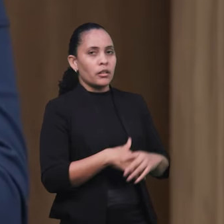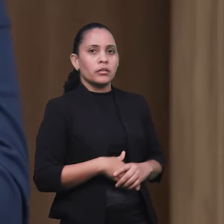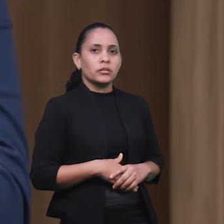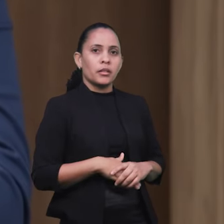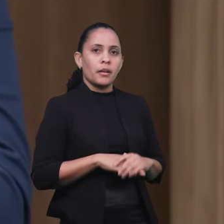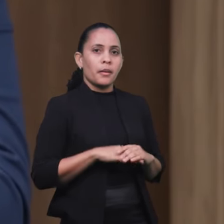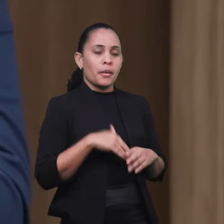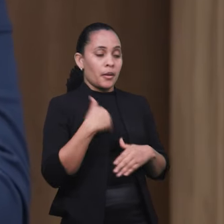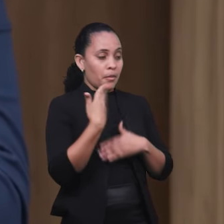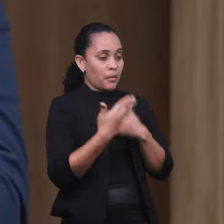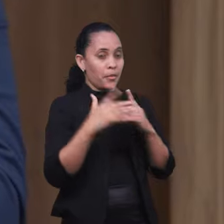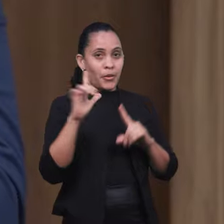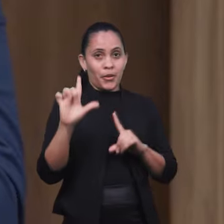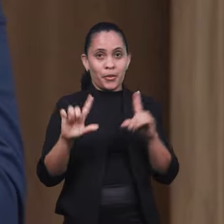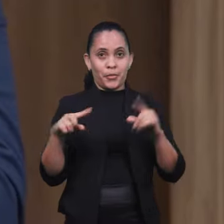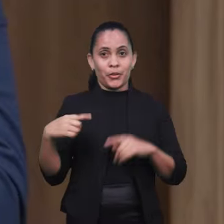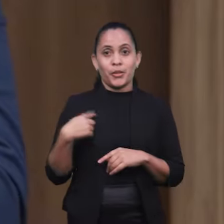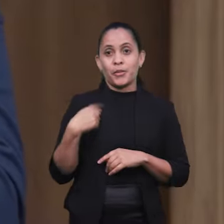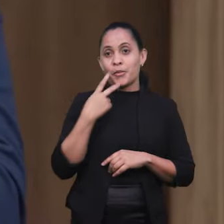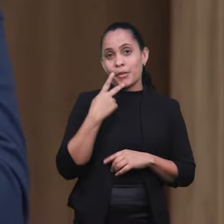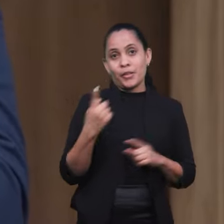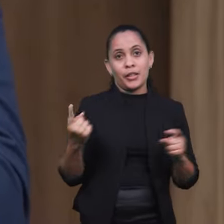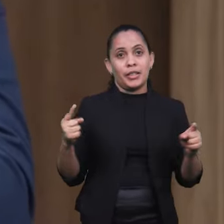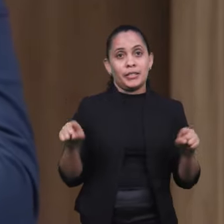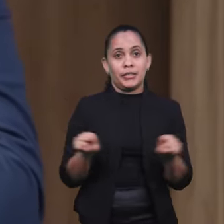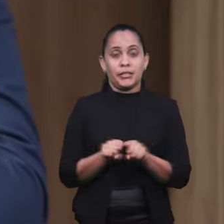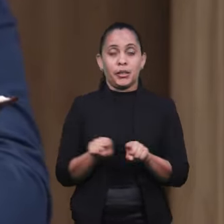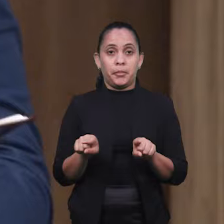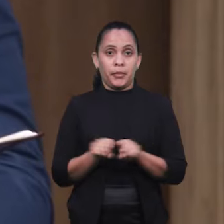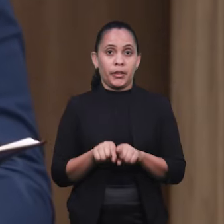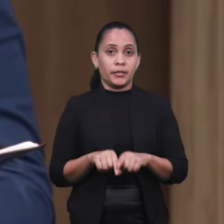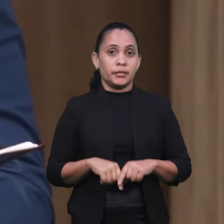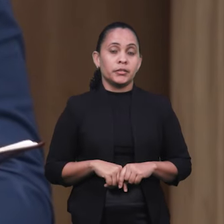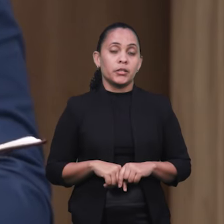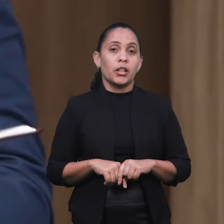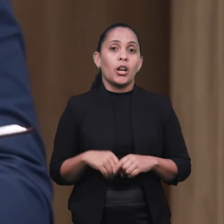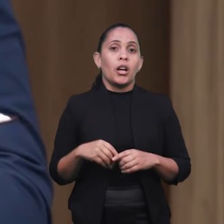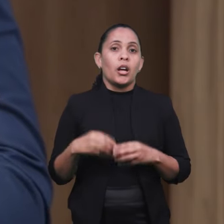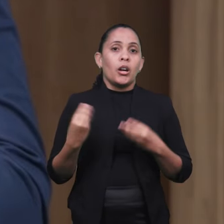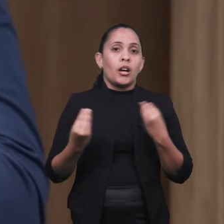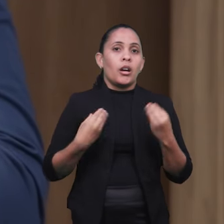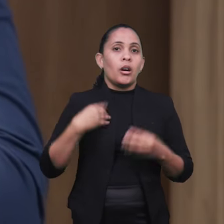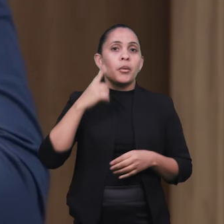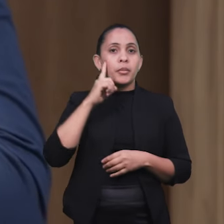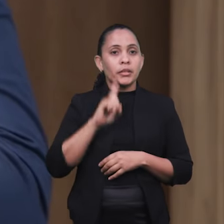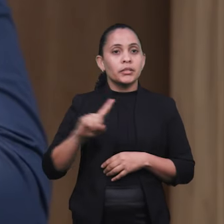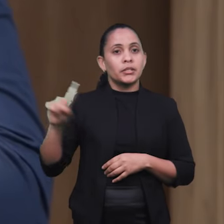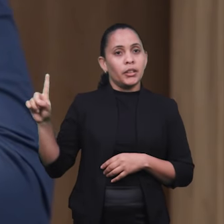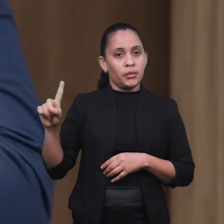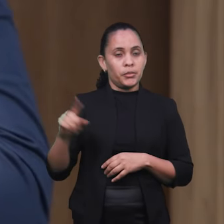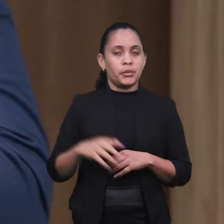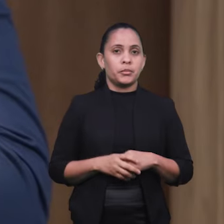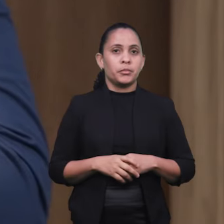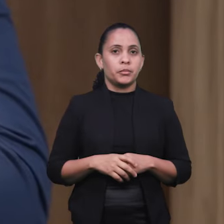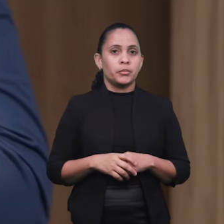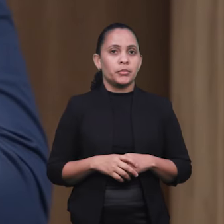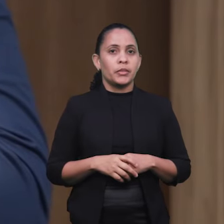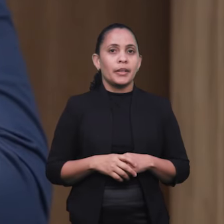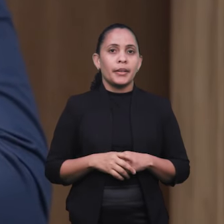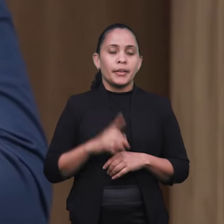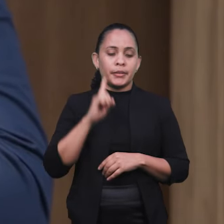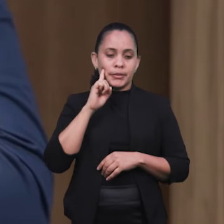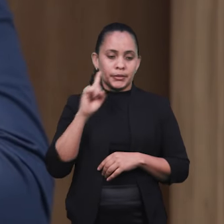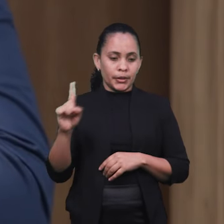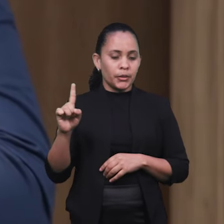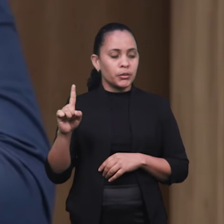evidenciados, mas nos próximos episódios nós vamos falar também da forma como Deus tratou, porque a expressão